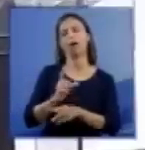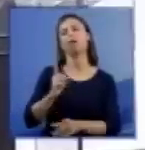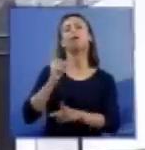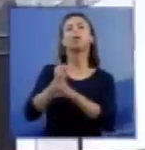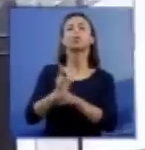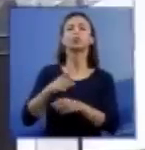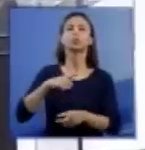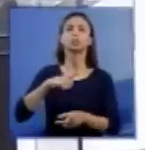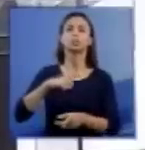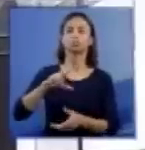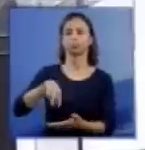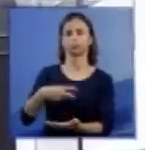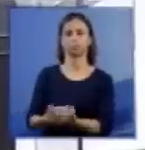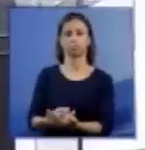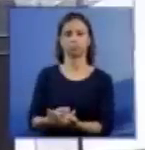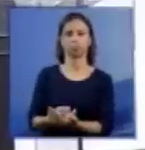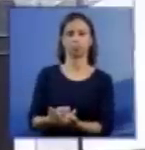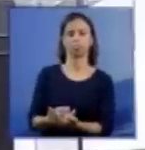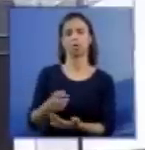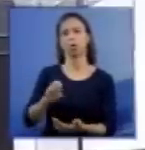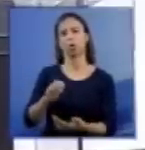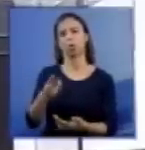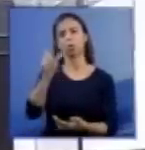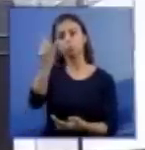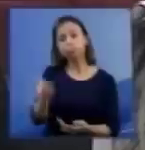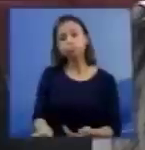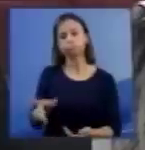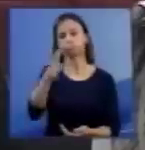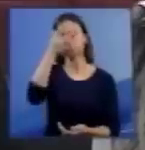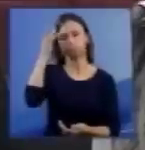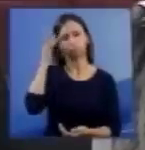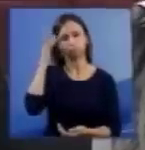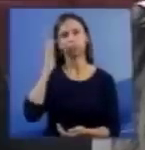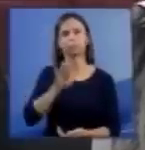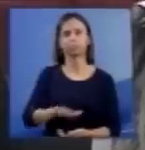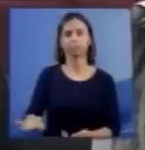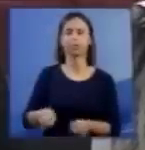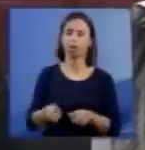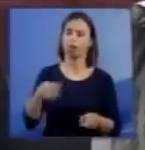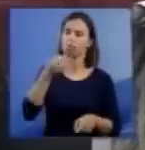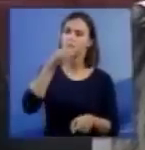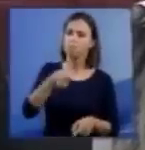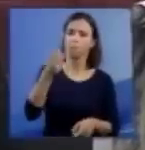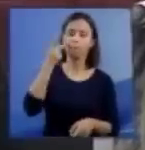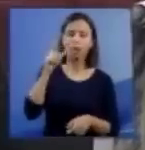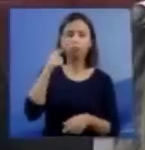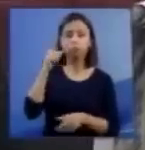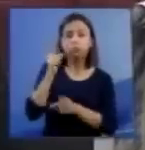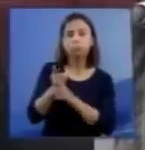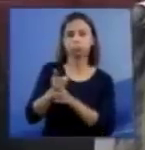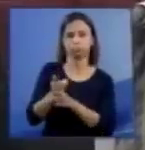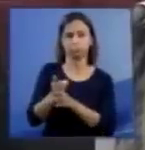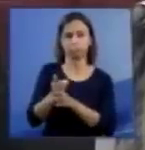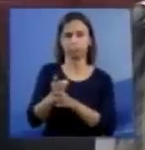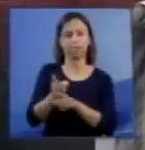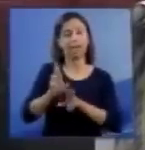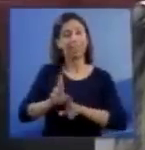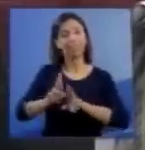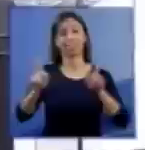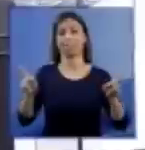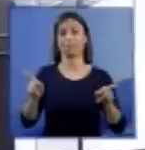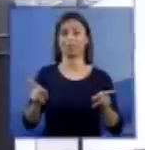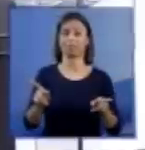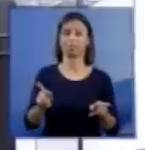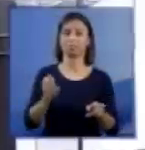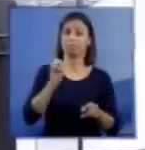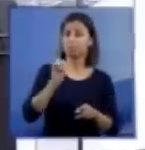caracterizando a morte a morte do indivíduo é o critério para a verificação e que é muito diferente se essa